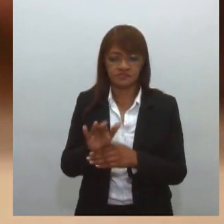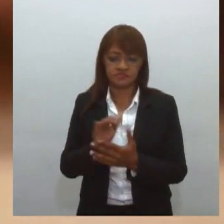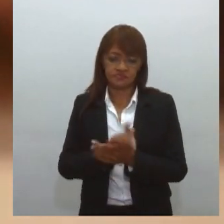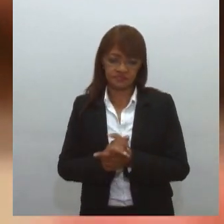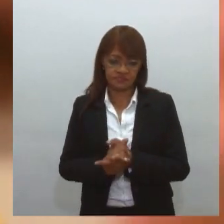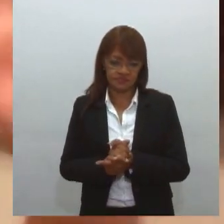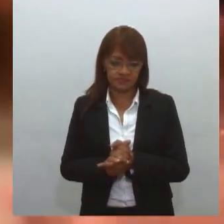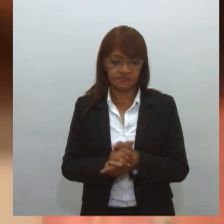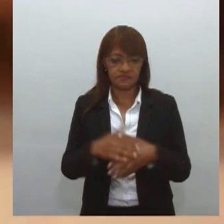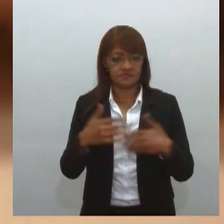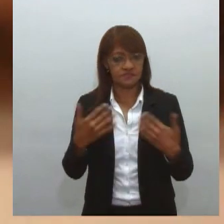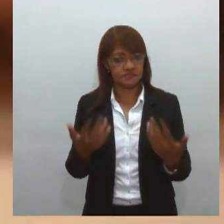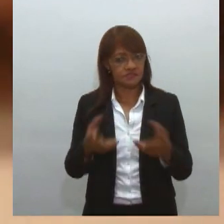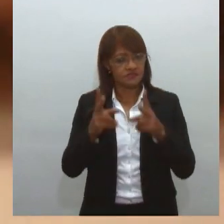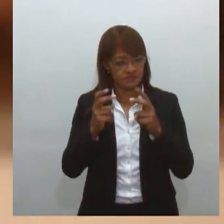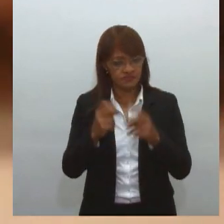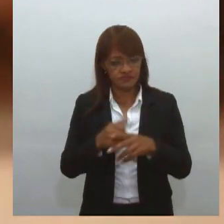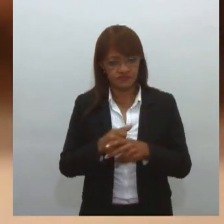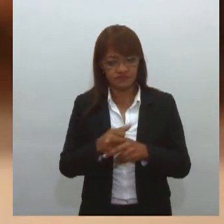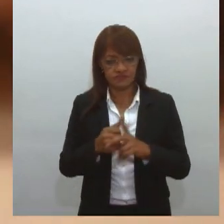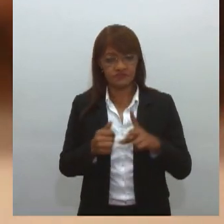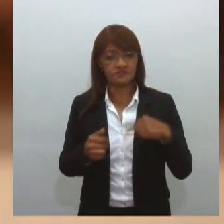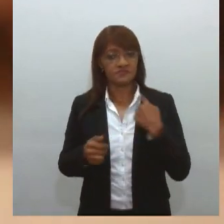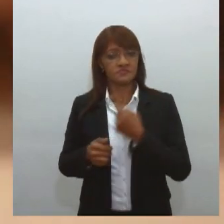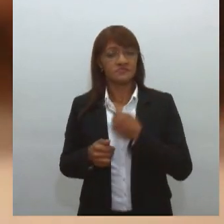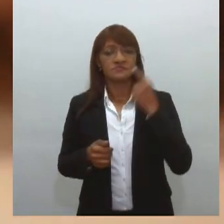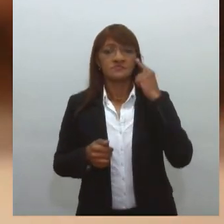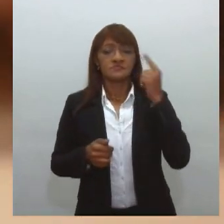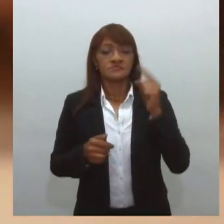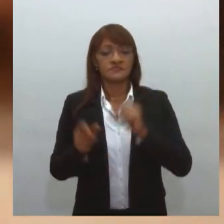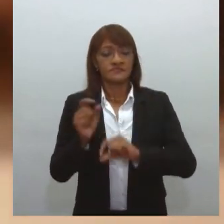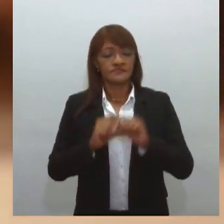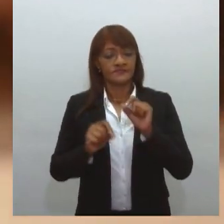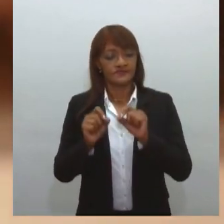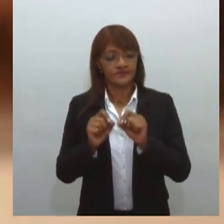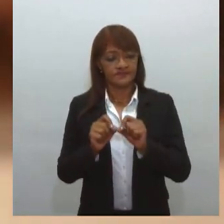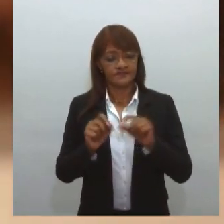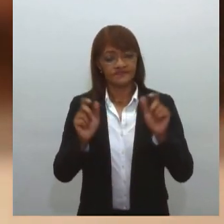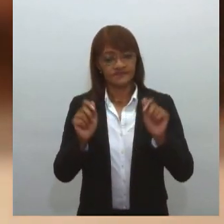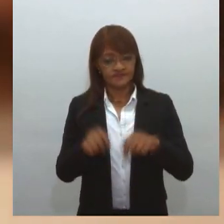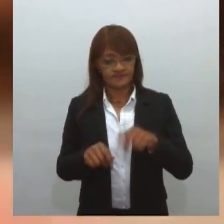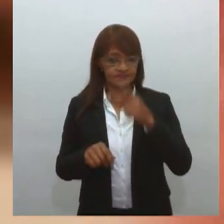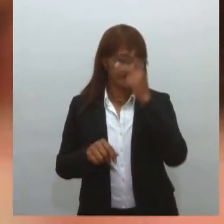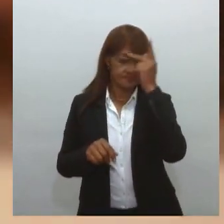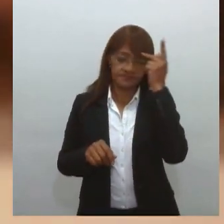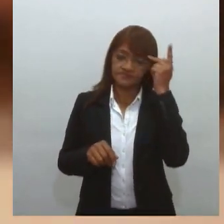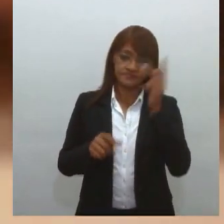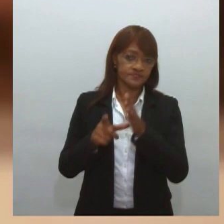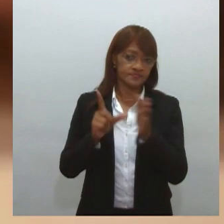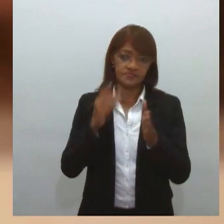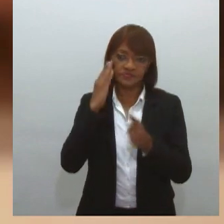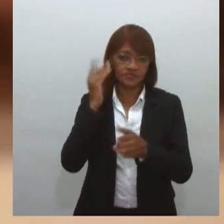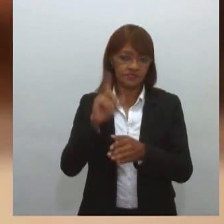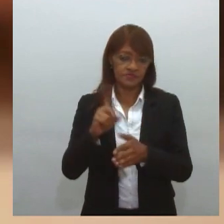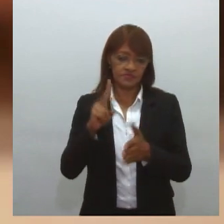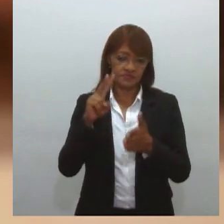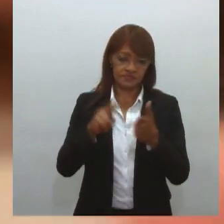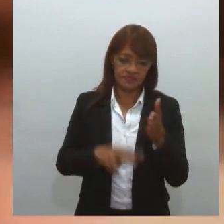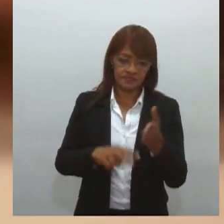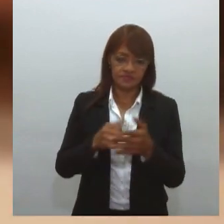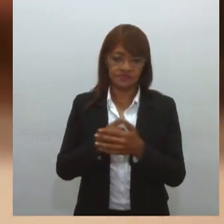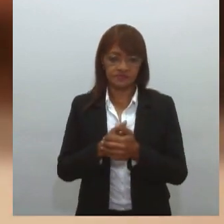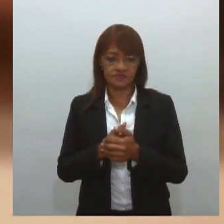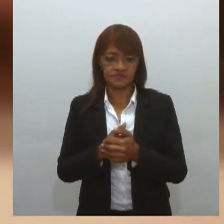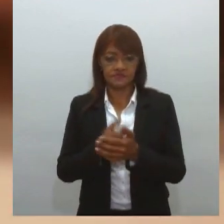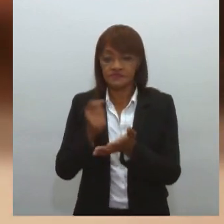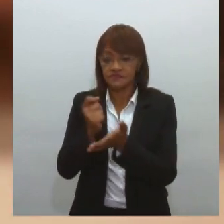Veja, Sival, se a gente pensar lá atrás, mesmo uma pessoa que não sabia ler e escrever, se ela comprasse uma geladeira errada, ela